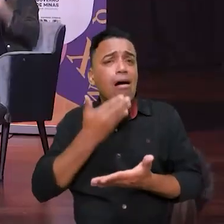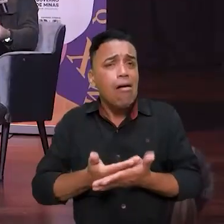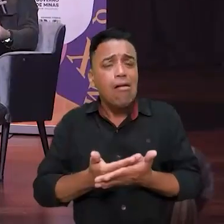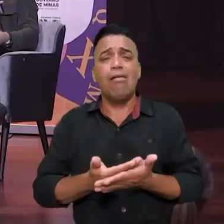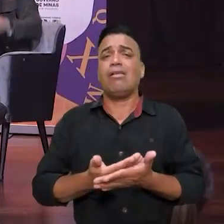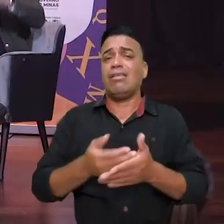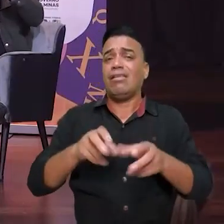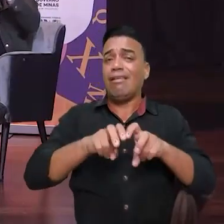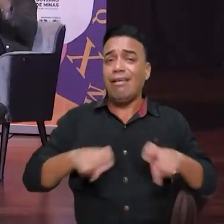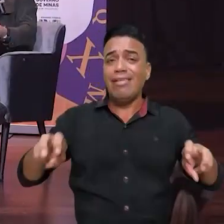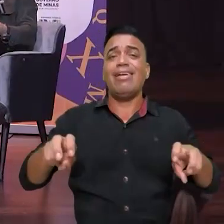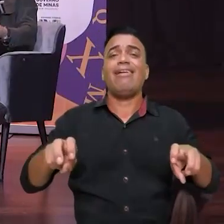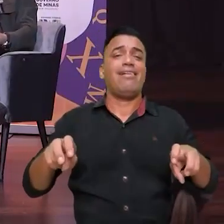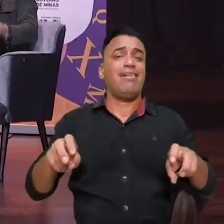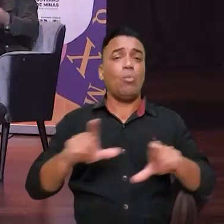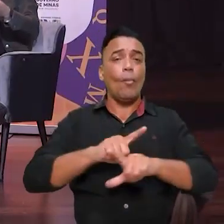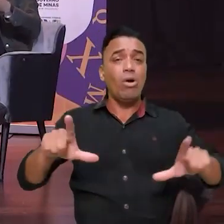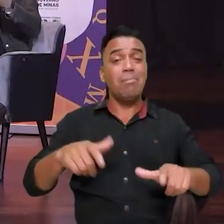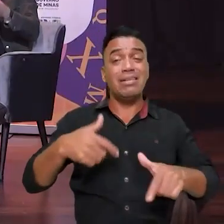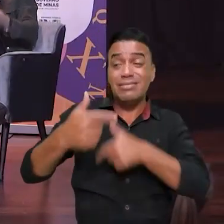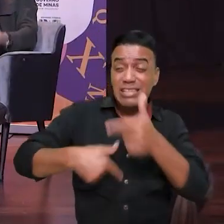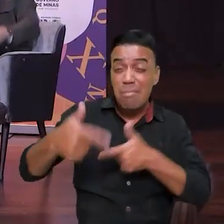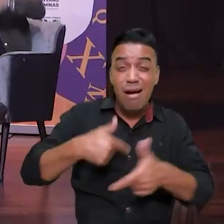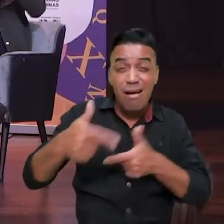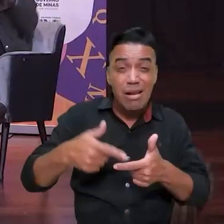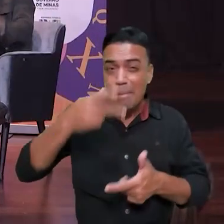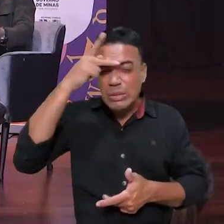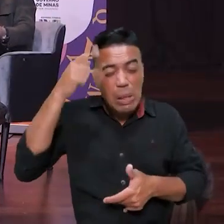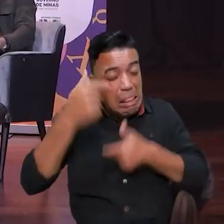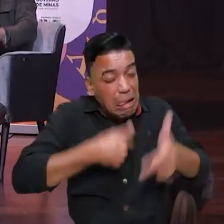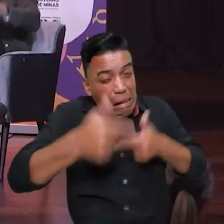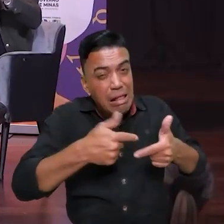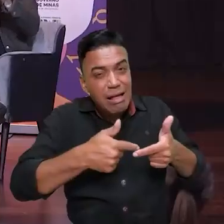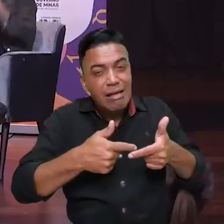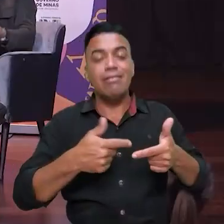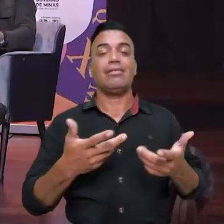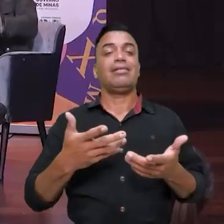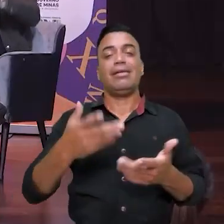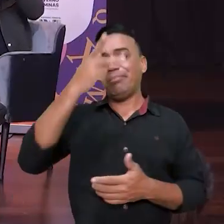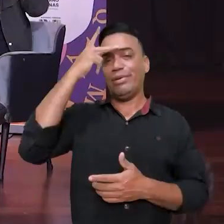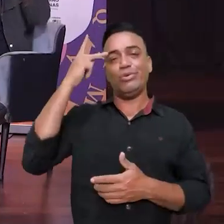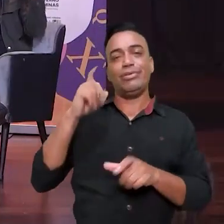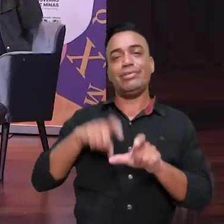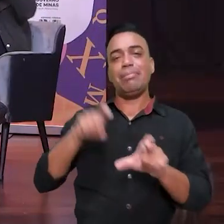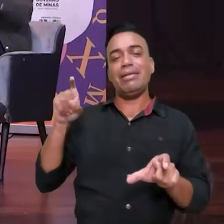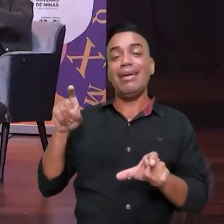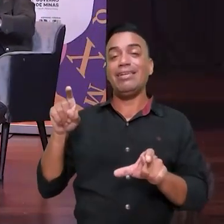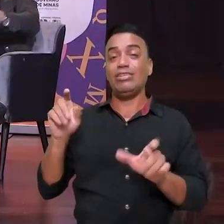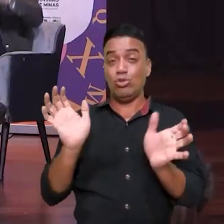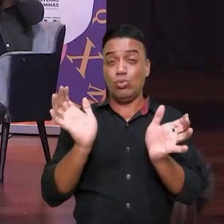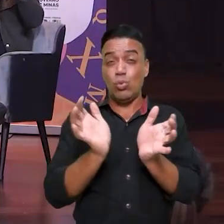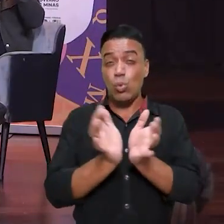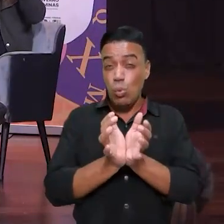muitas cadeiras vazias e há muito a ser feito, e você encontra muita gente se matando de fazer, e muita gente, independente à esquerda ou à